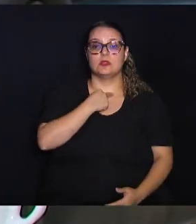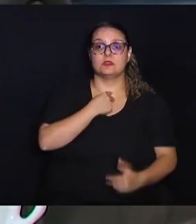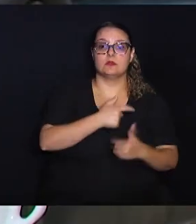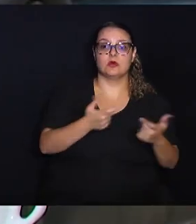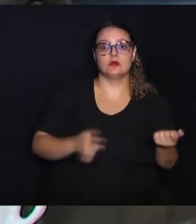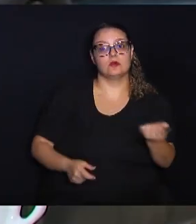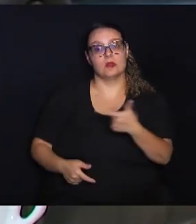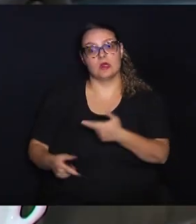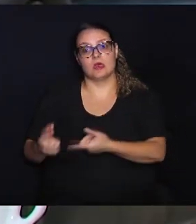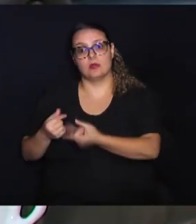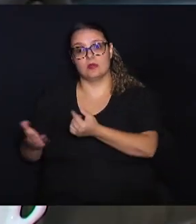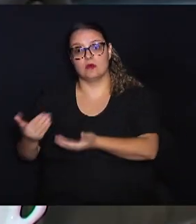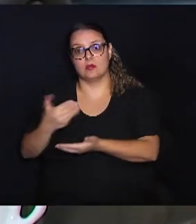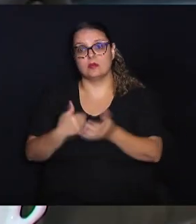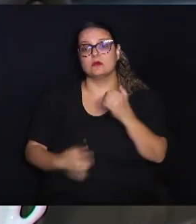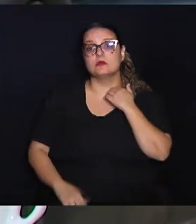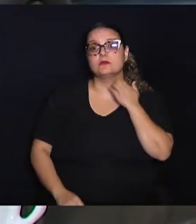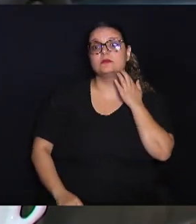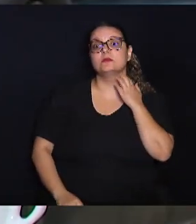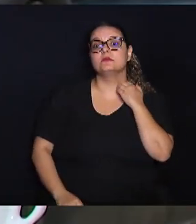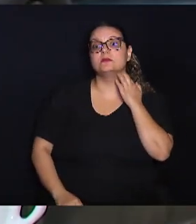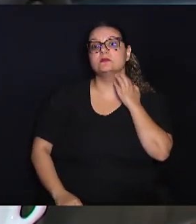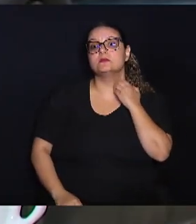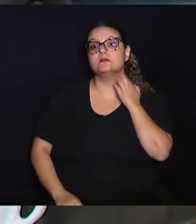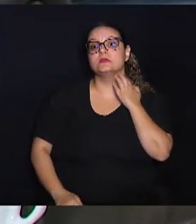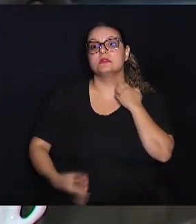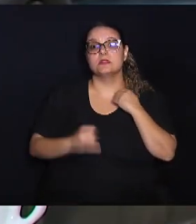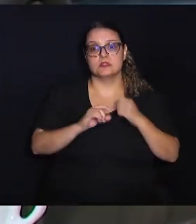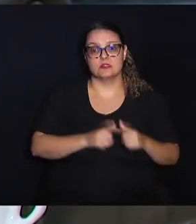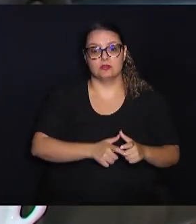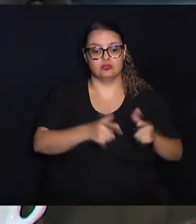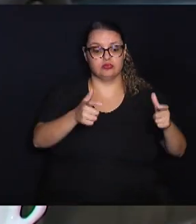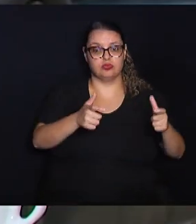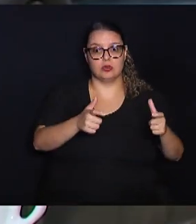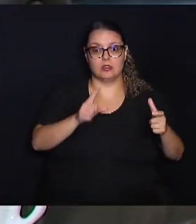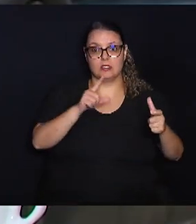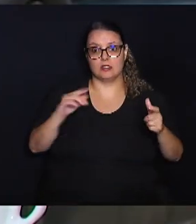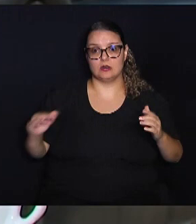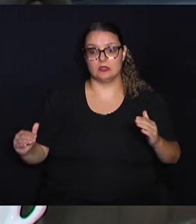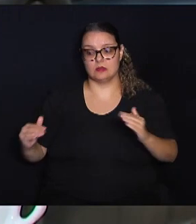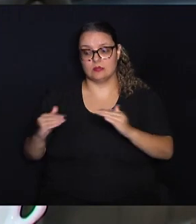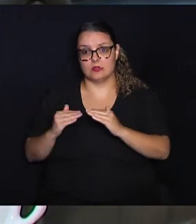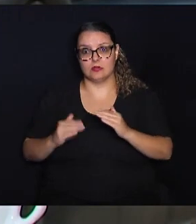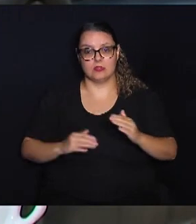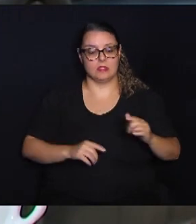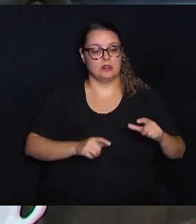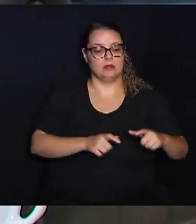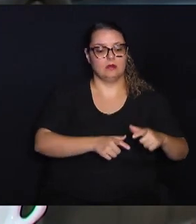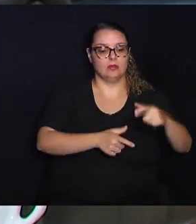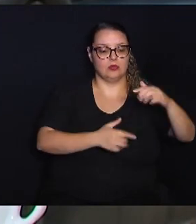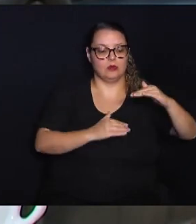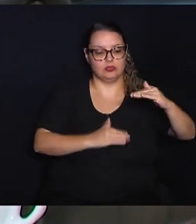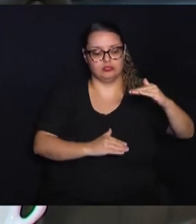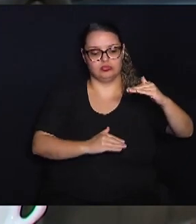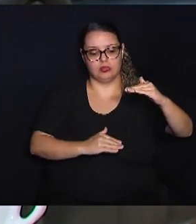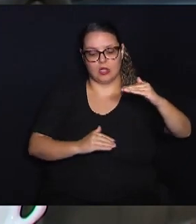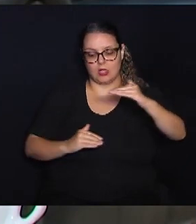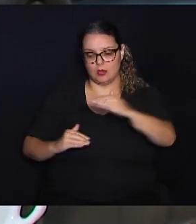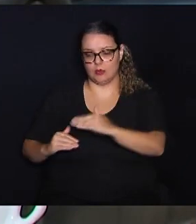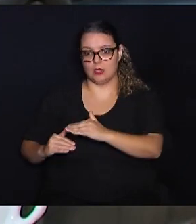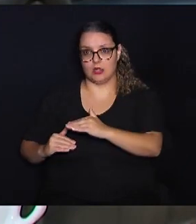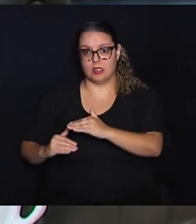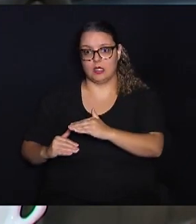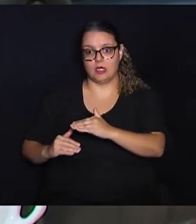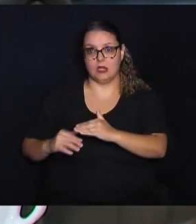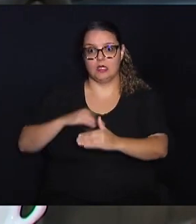você estima com exagero a receita e ela não se configura, você autoriza, muitas vezes, a prefeitura a gastar mais do que